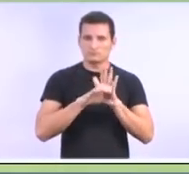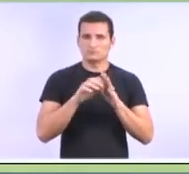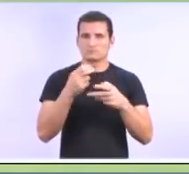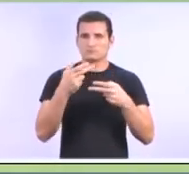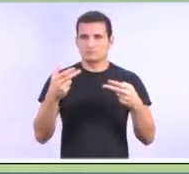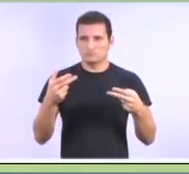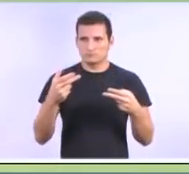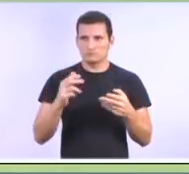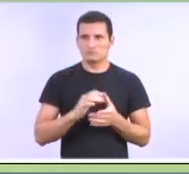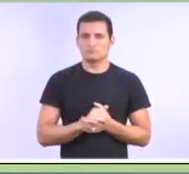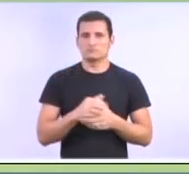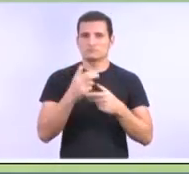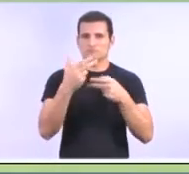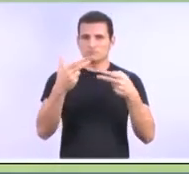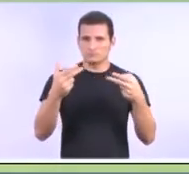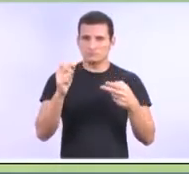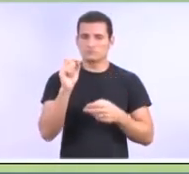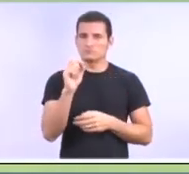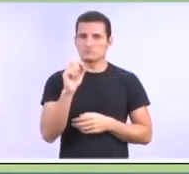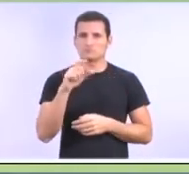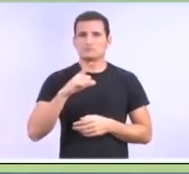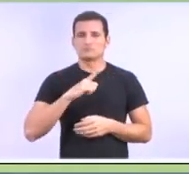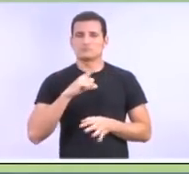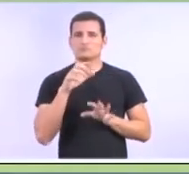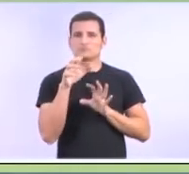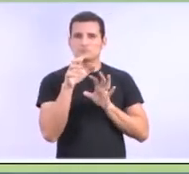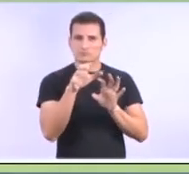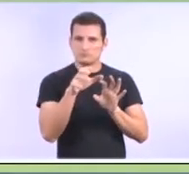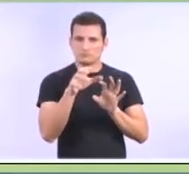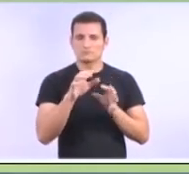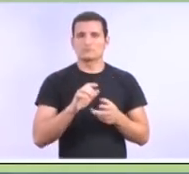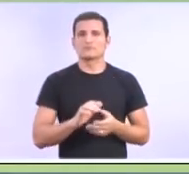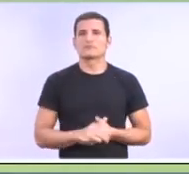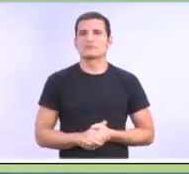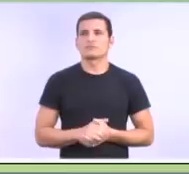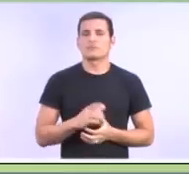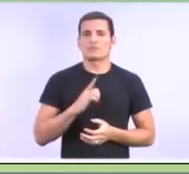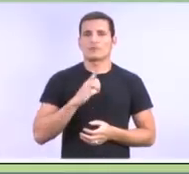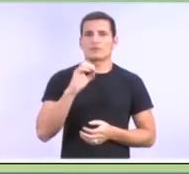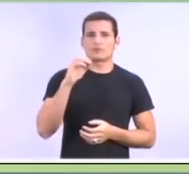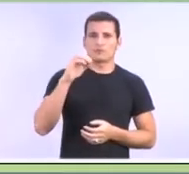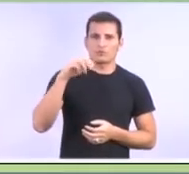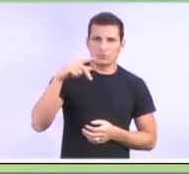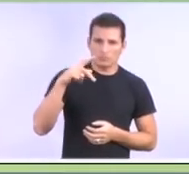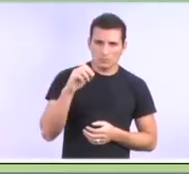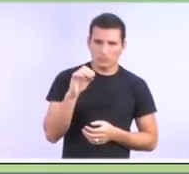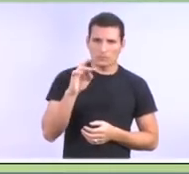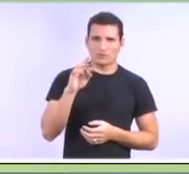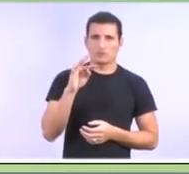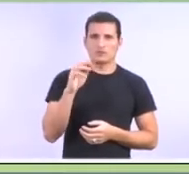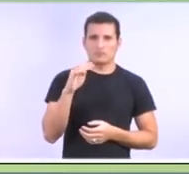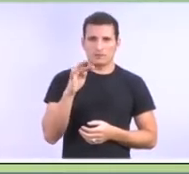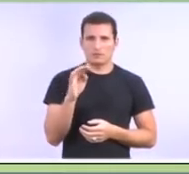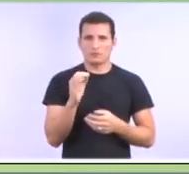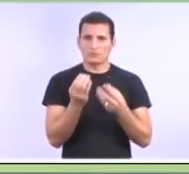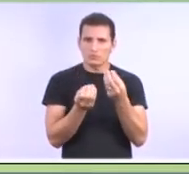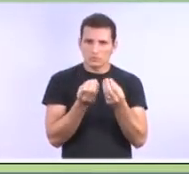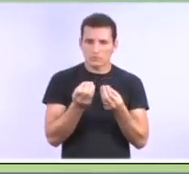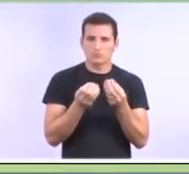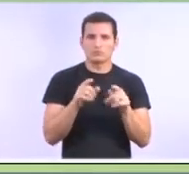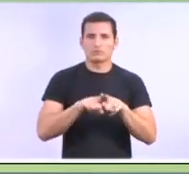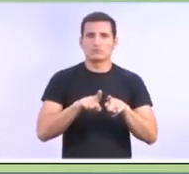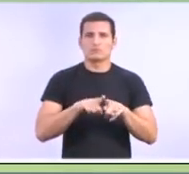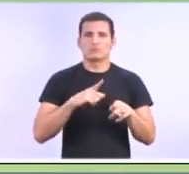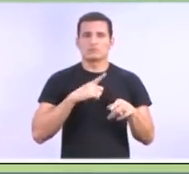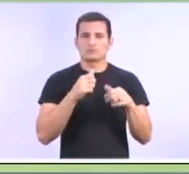objeto é algo que tem características, objeto é algo que tem comportamento, objeto é algo que tem estado